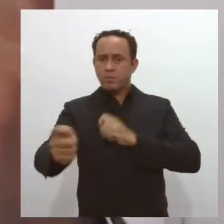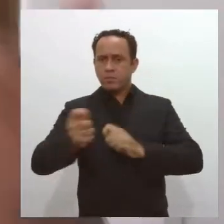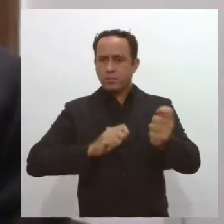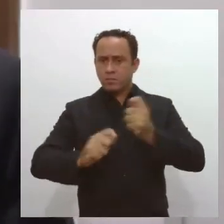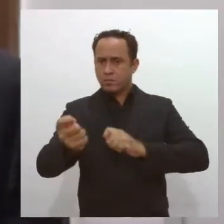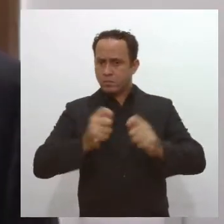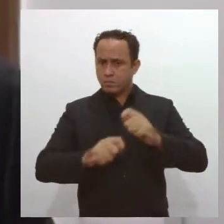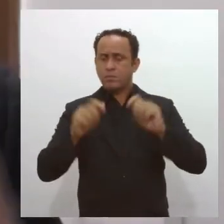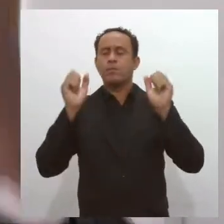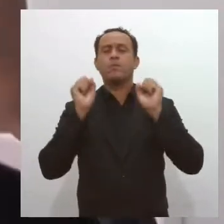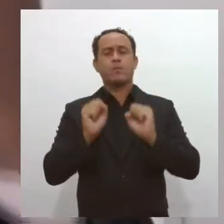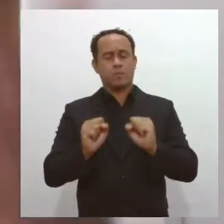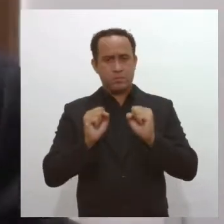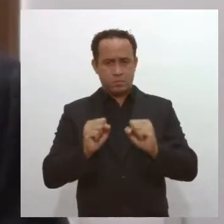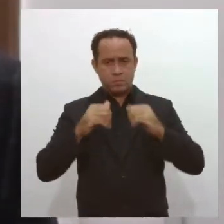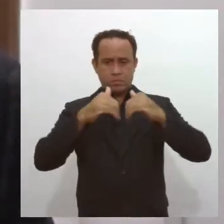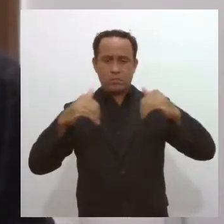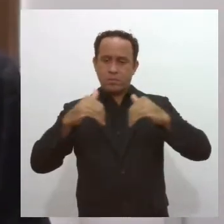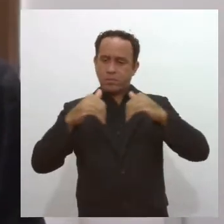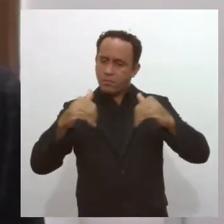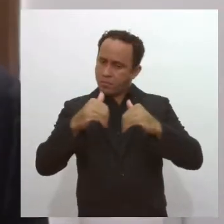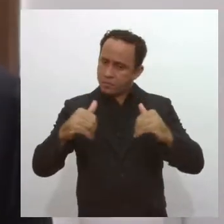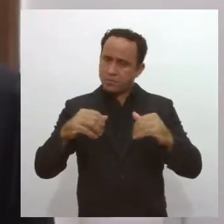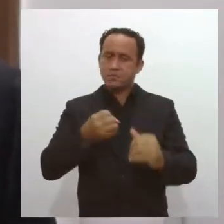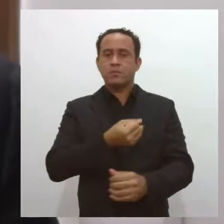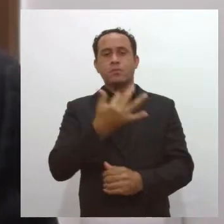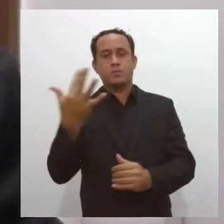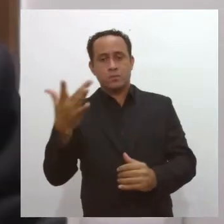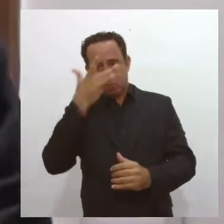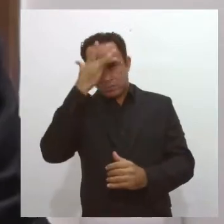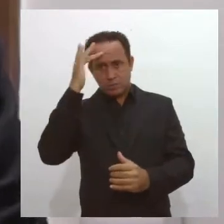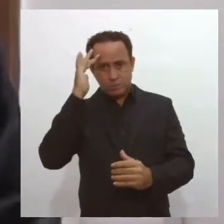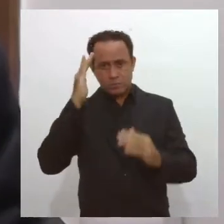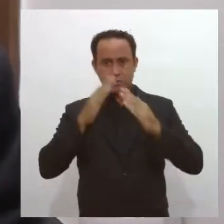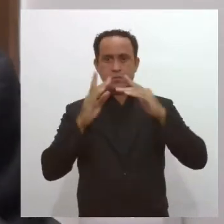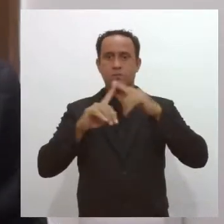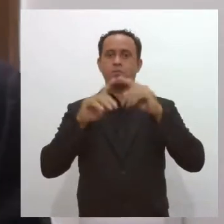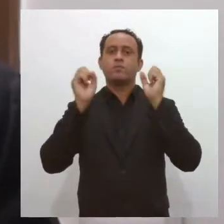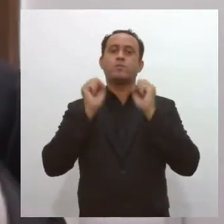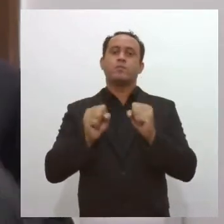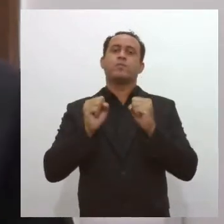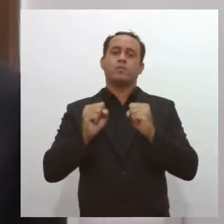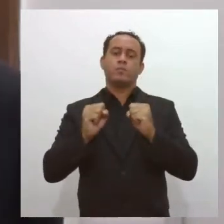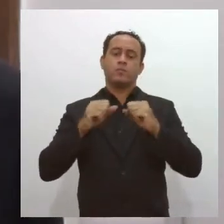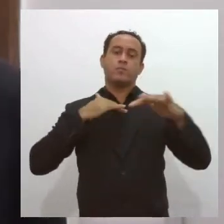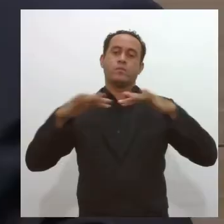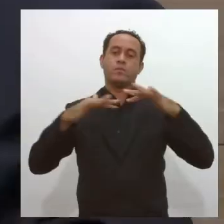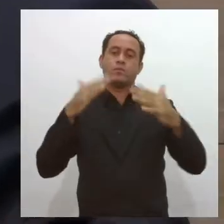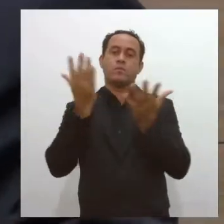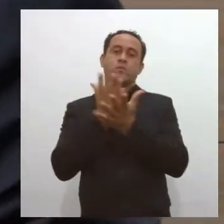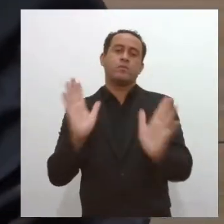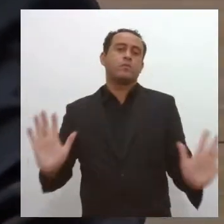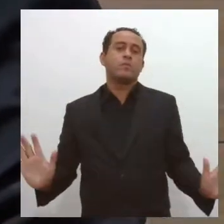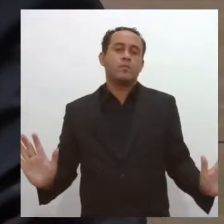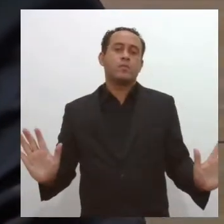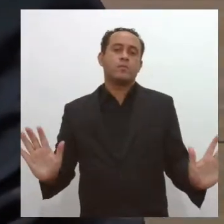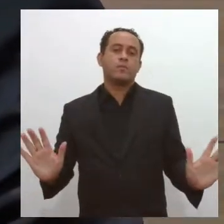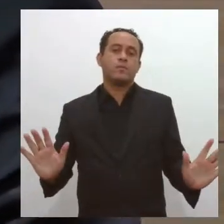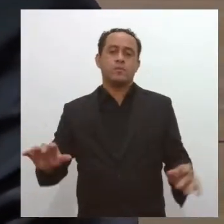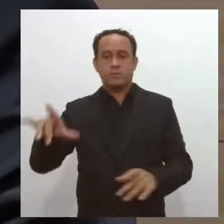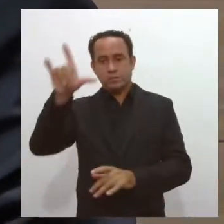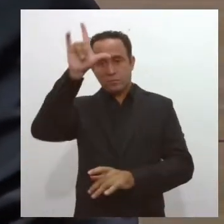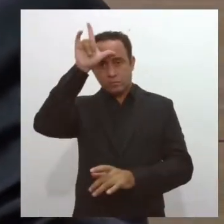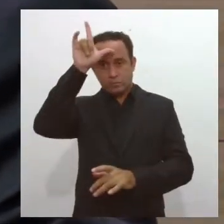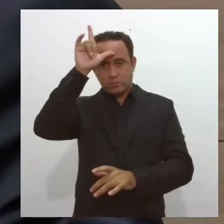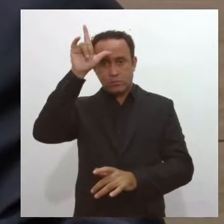atividade, com todo o distanciamento, a quantidade de pessoas nos templos, para que essas atividades elas não sejam cesseadas. Já o líder do governo